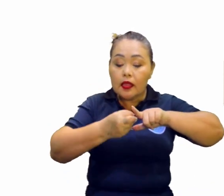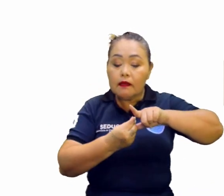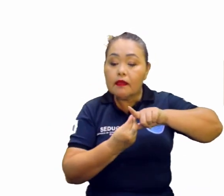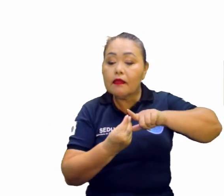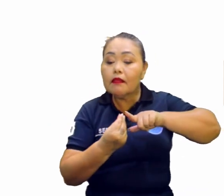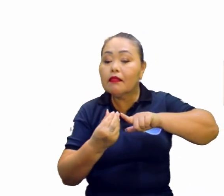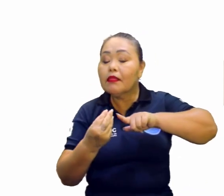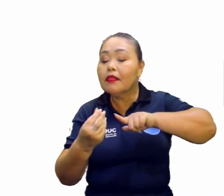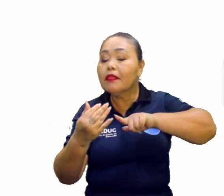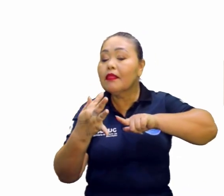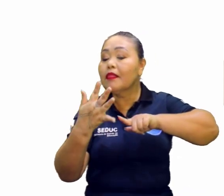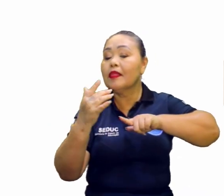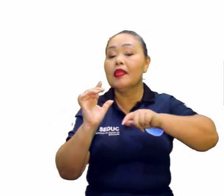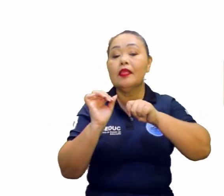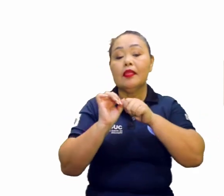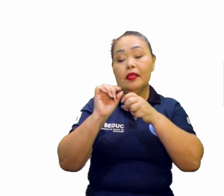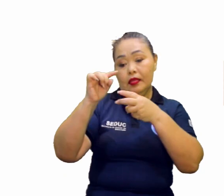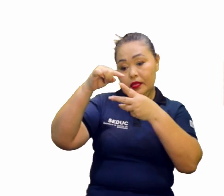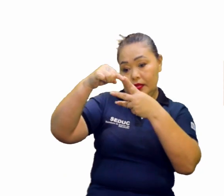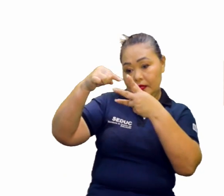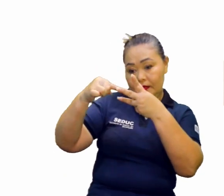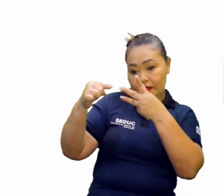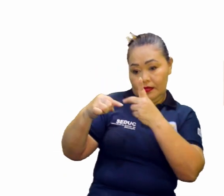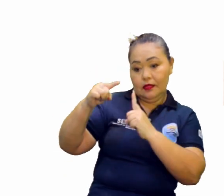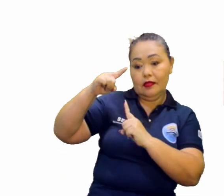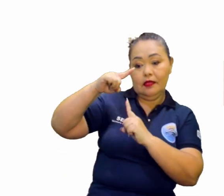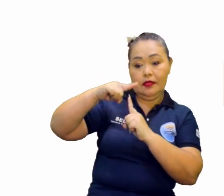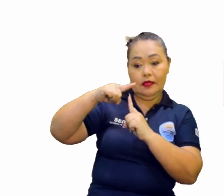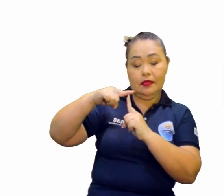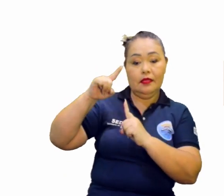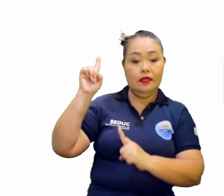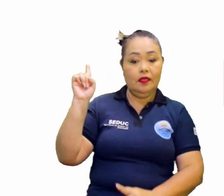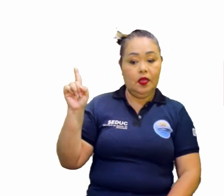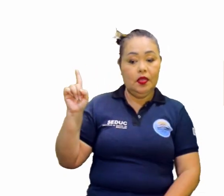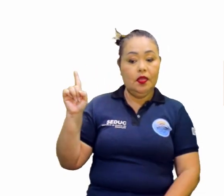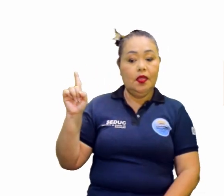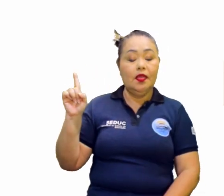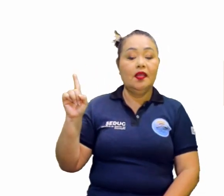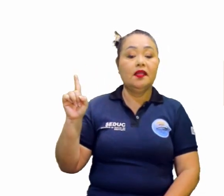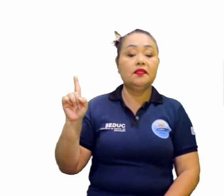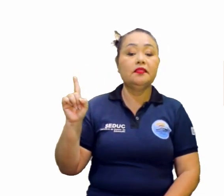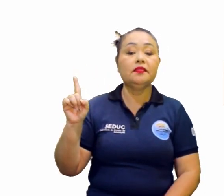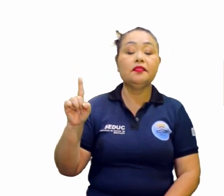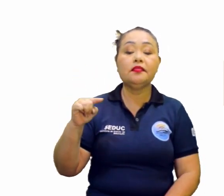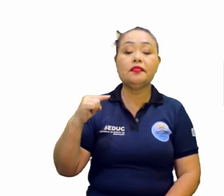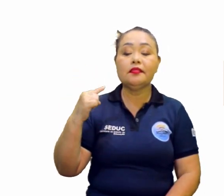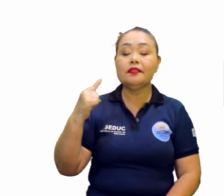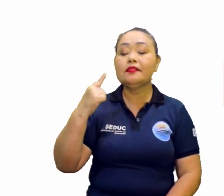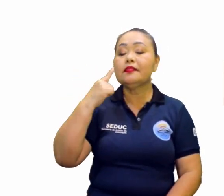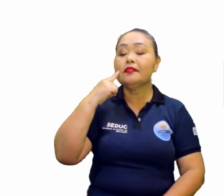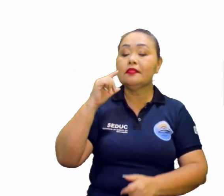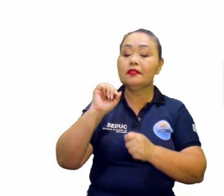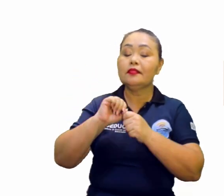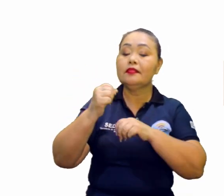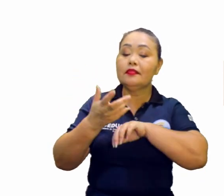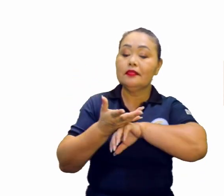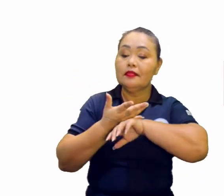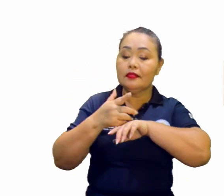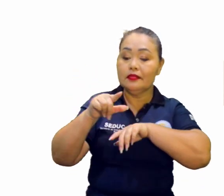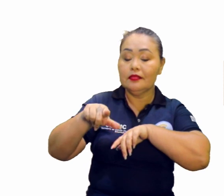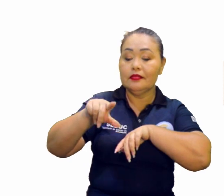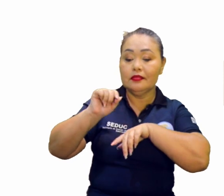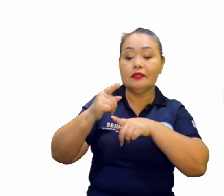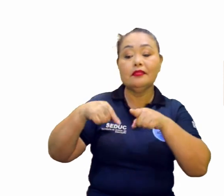3 tipos de adubação. E a gente viu que nas eletivas, em trilhas, vocês